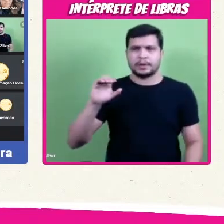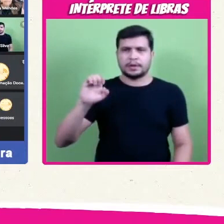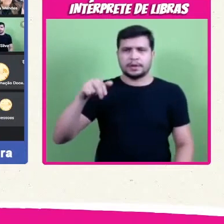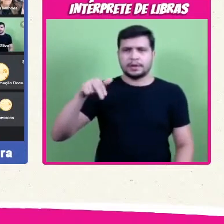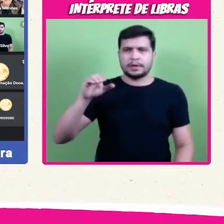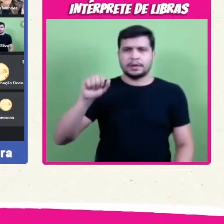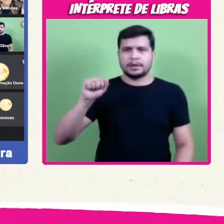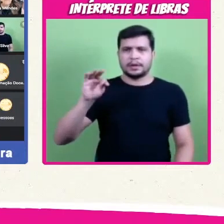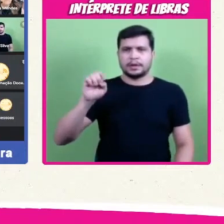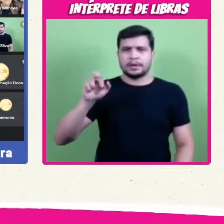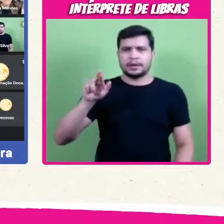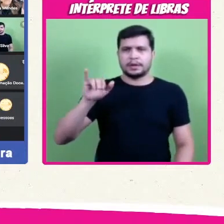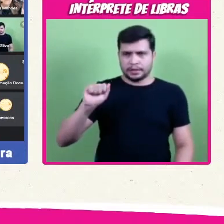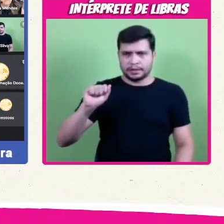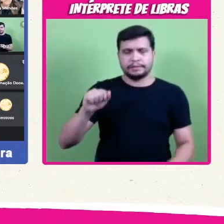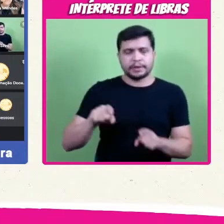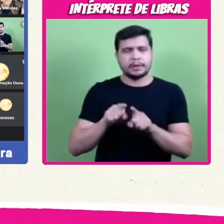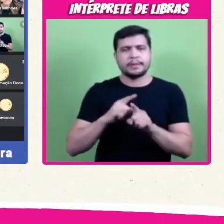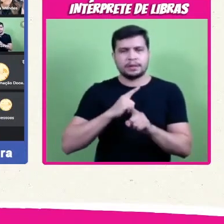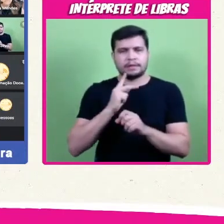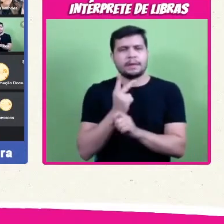premiada com curta-metragem antes da